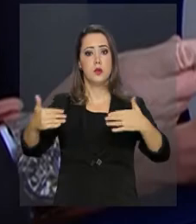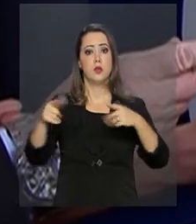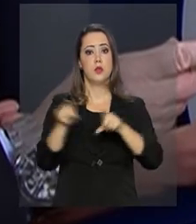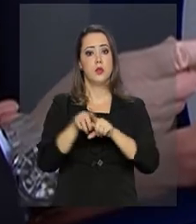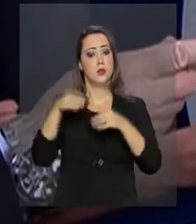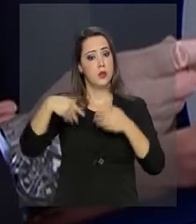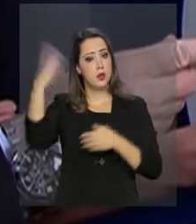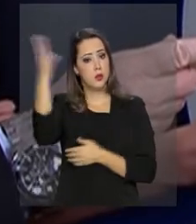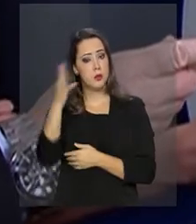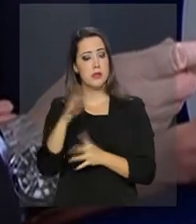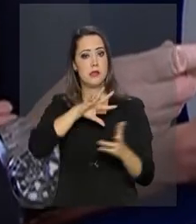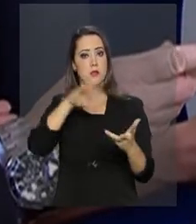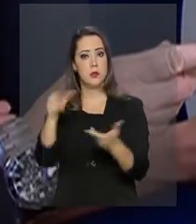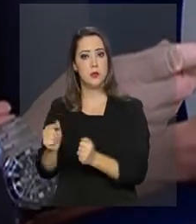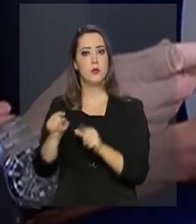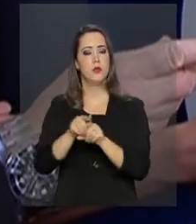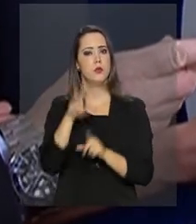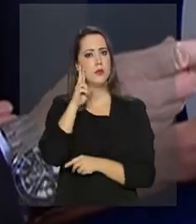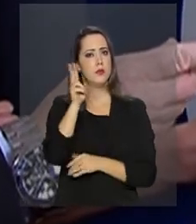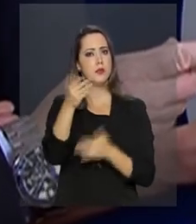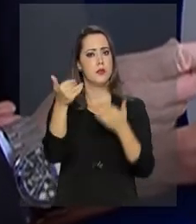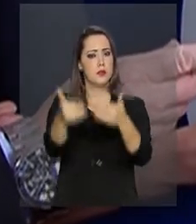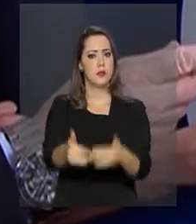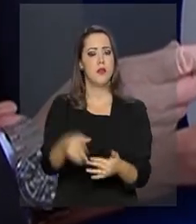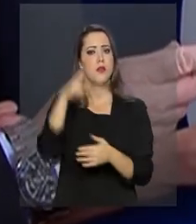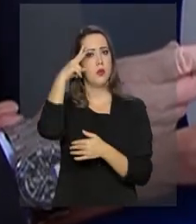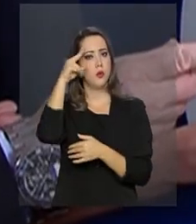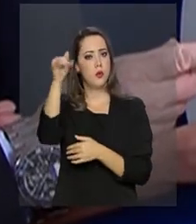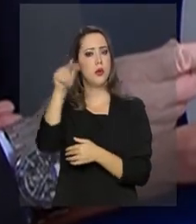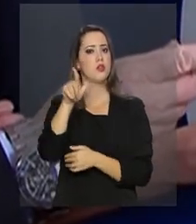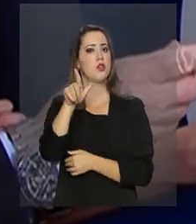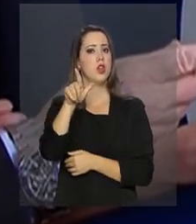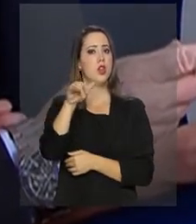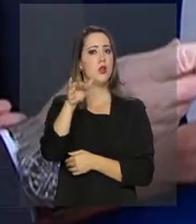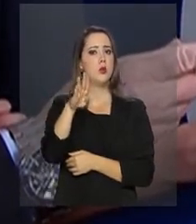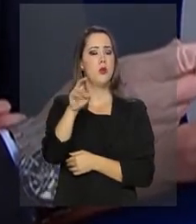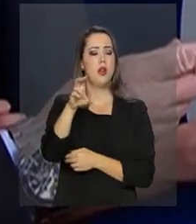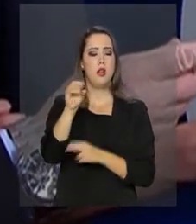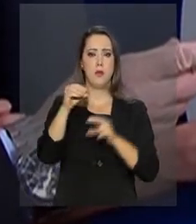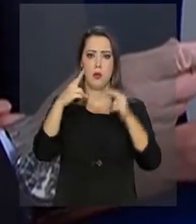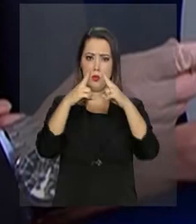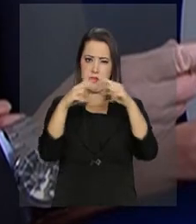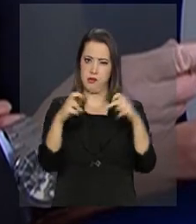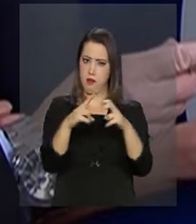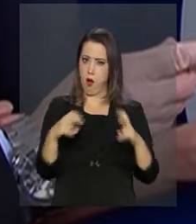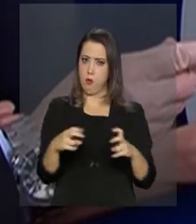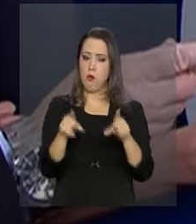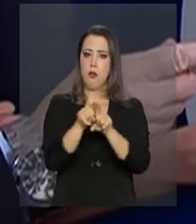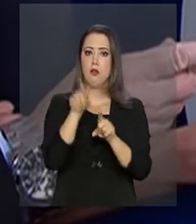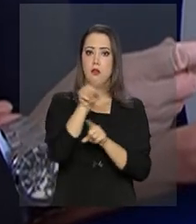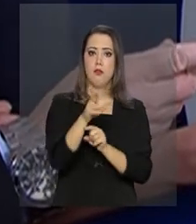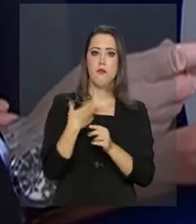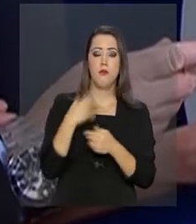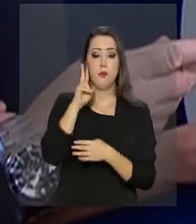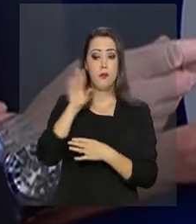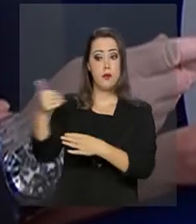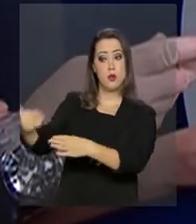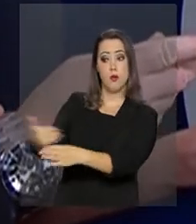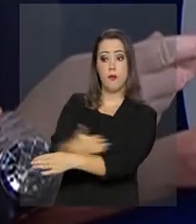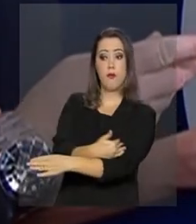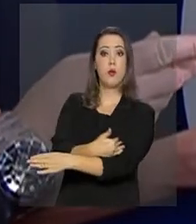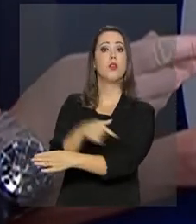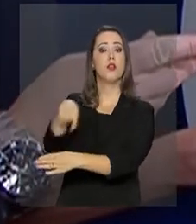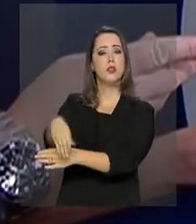internacional. Você veja a presença das Forças Armadas no Haiti, no Líbano, não é? Veja a questão das fronteiras.